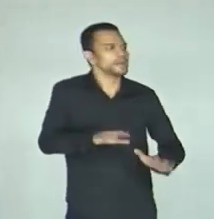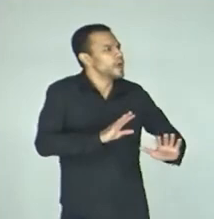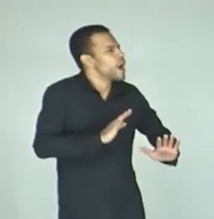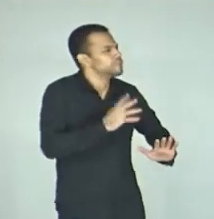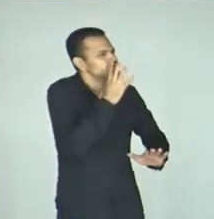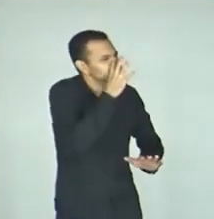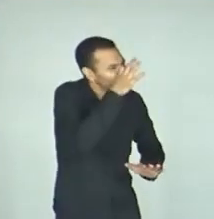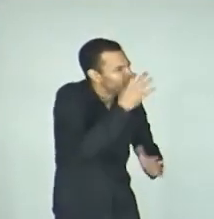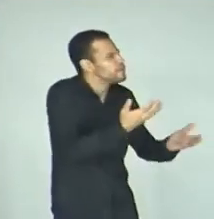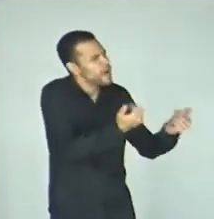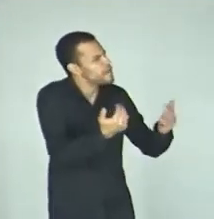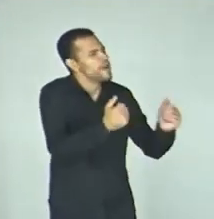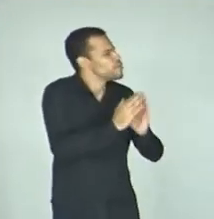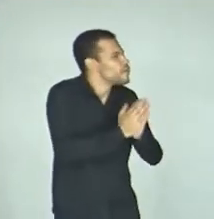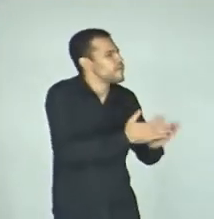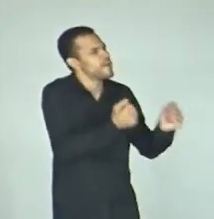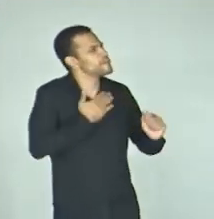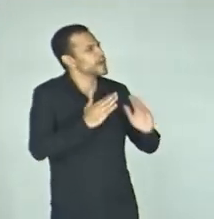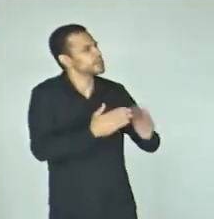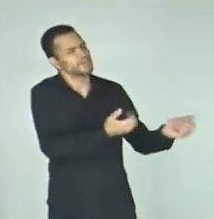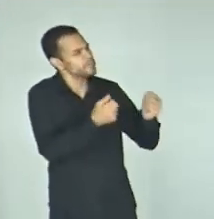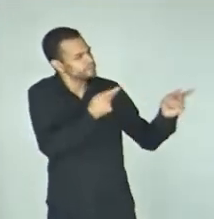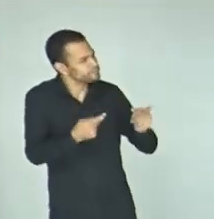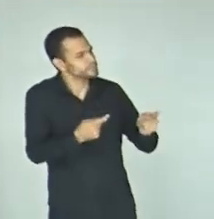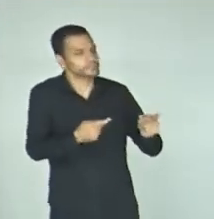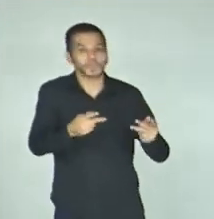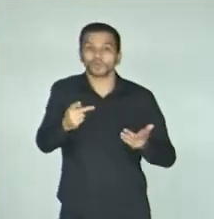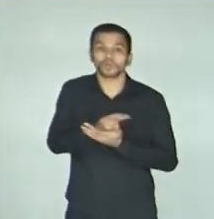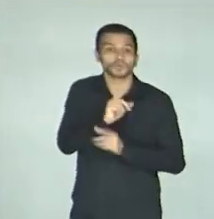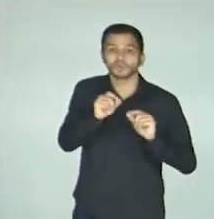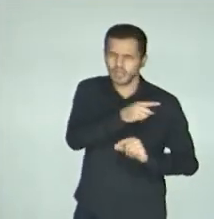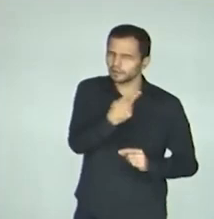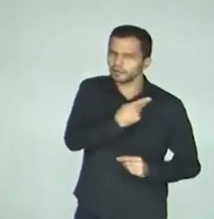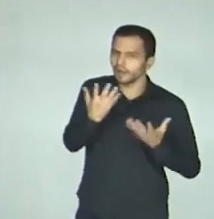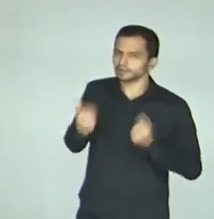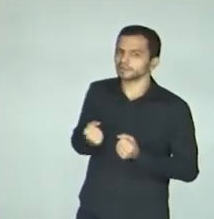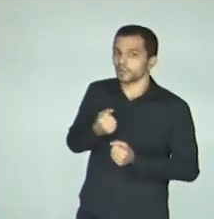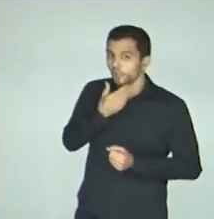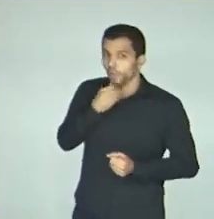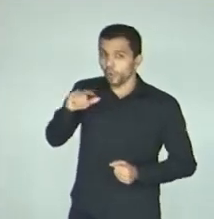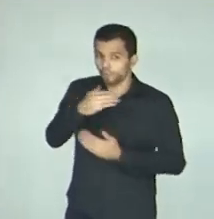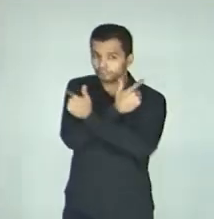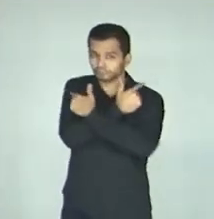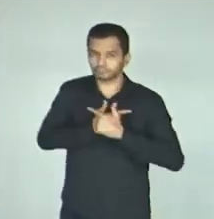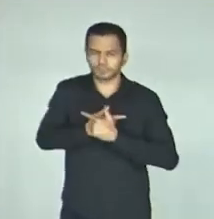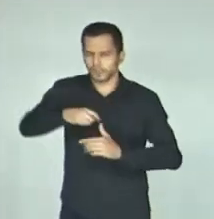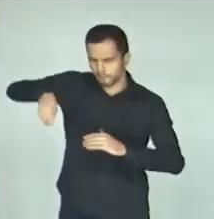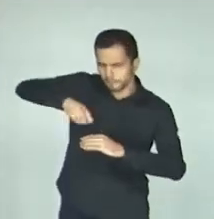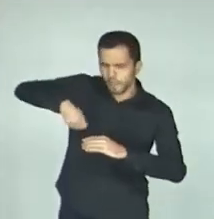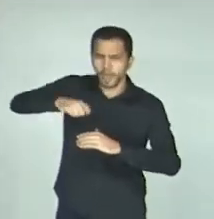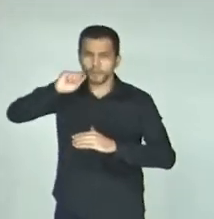tanto com eles que finalmente o acompanharem entrar em sua casa vó mandou preparar diz uma refeição E assar